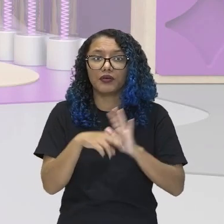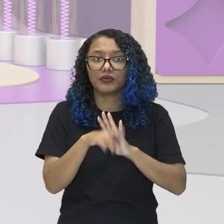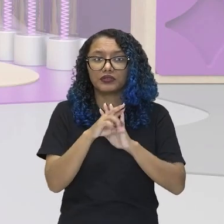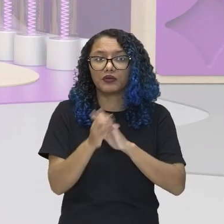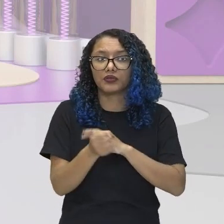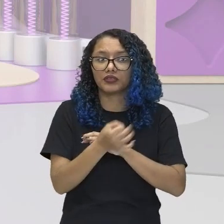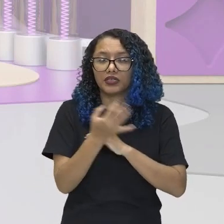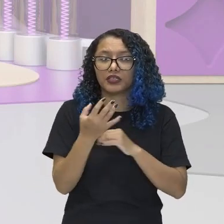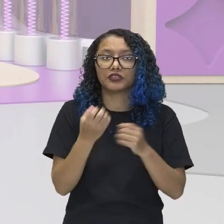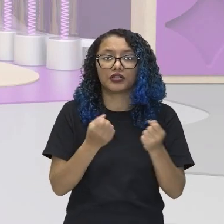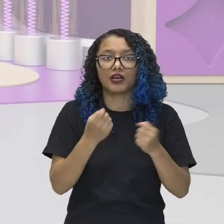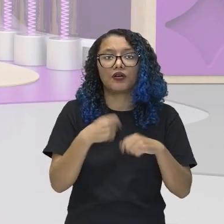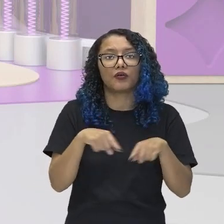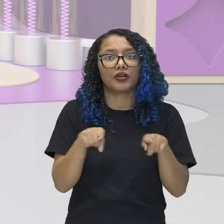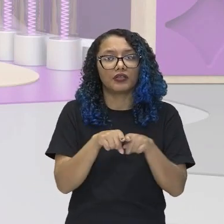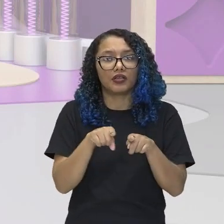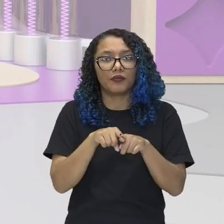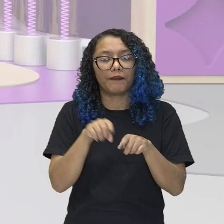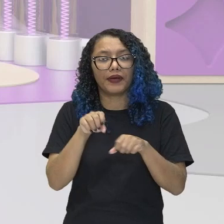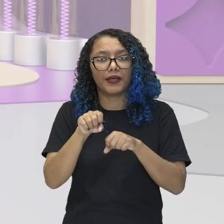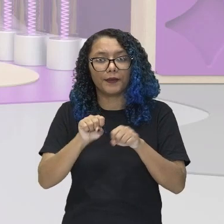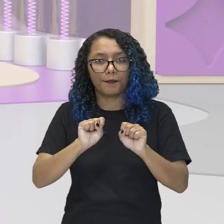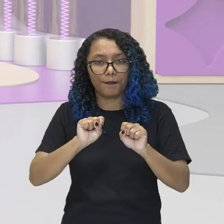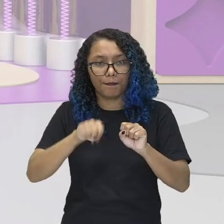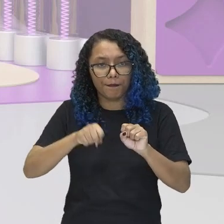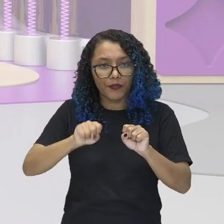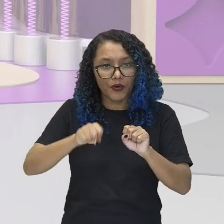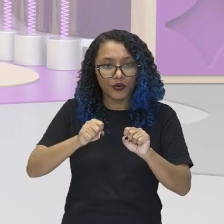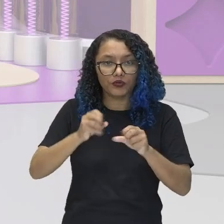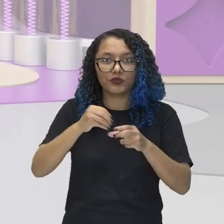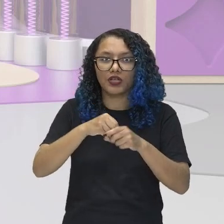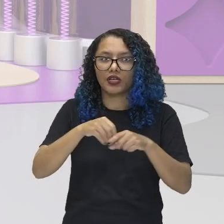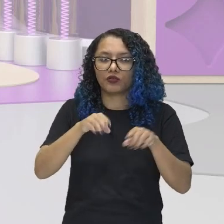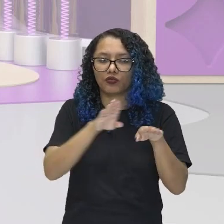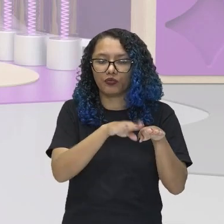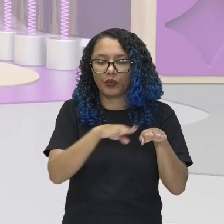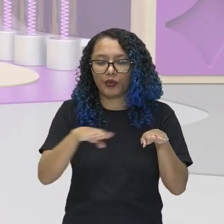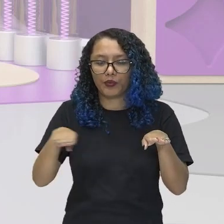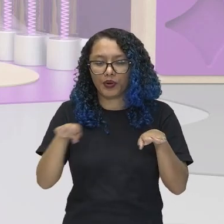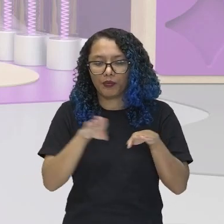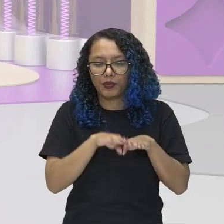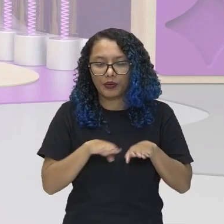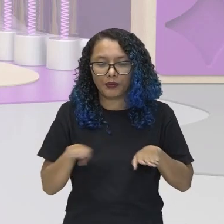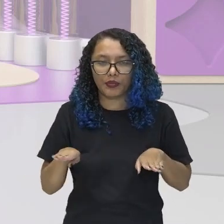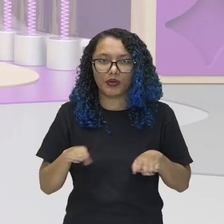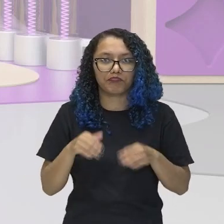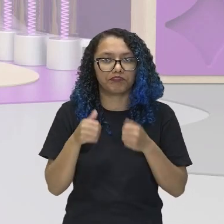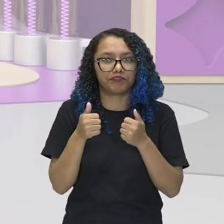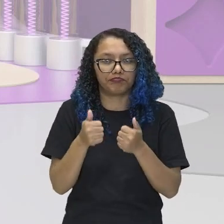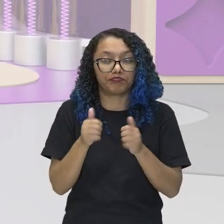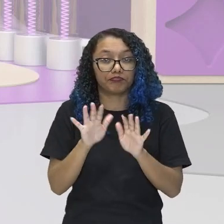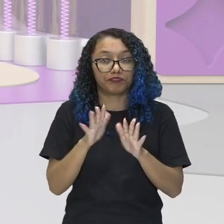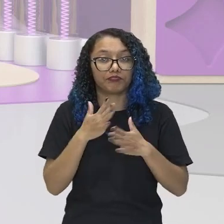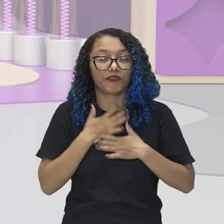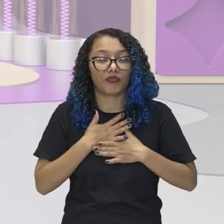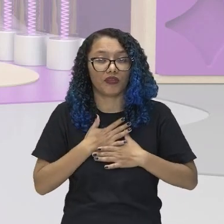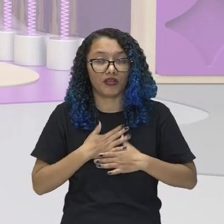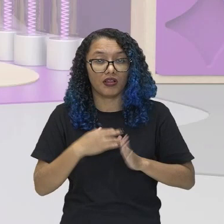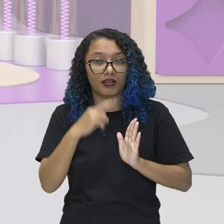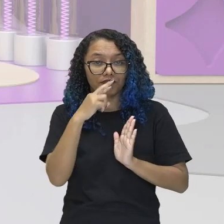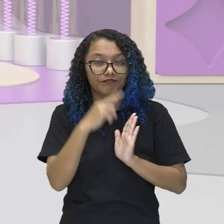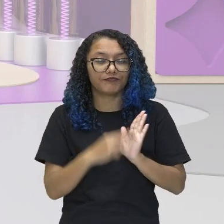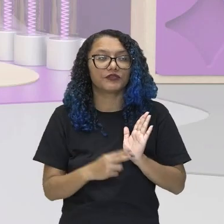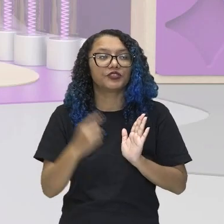e motocicletas no estacionamento. Vamos ler com mais calma ainda. Olha. Em